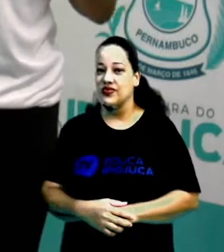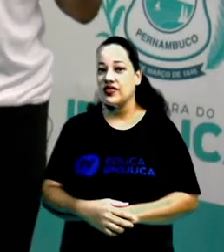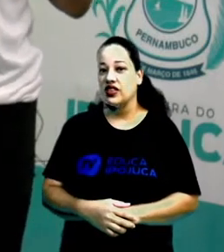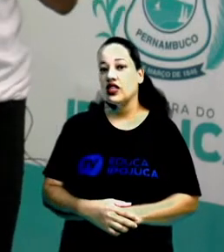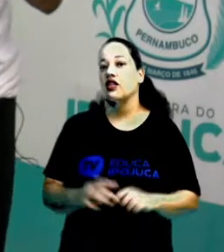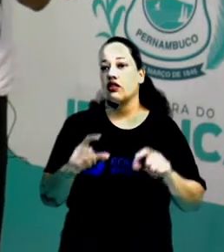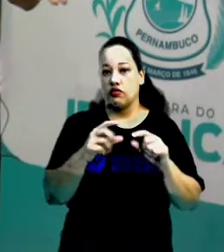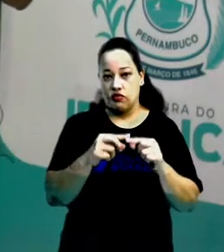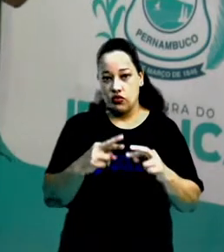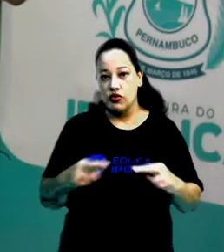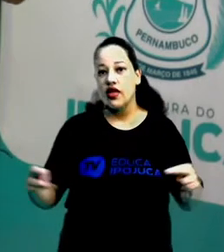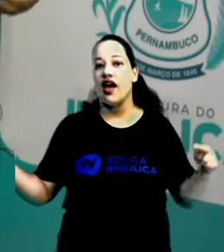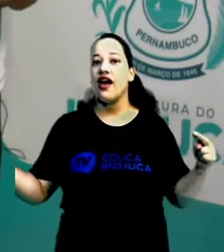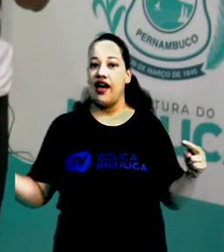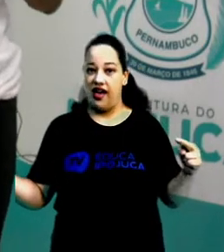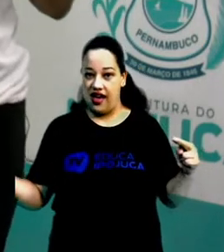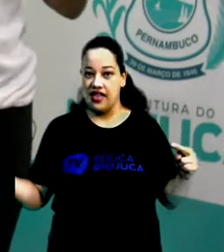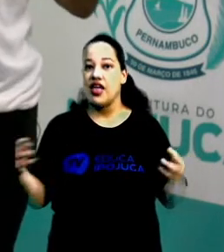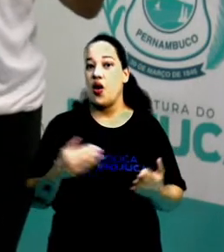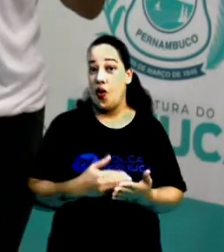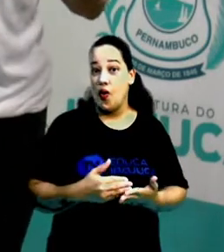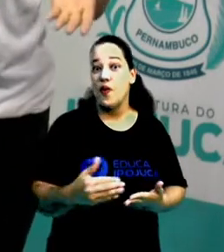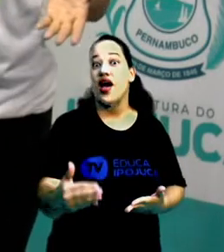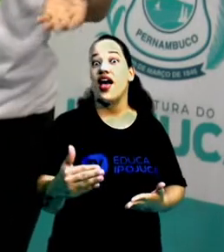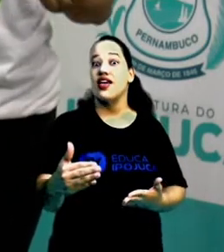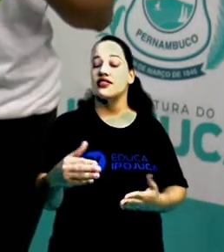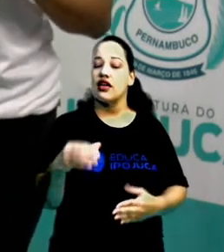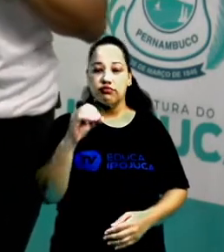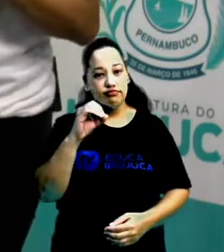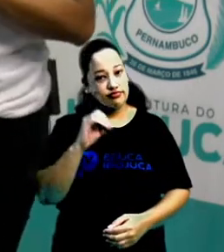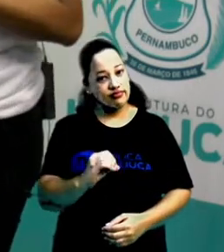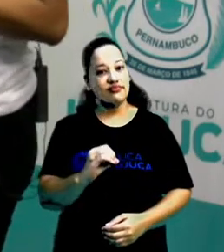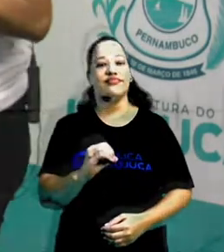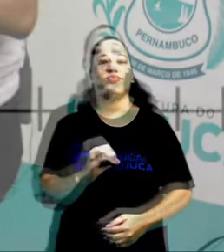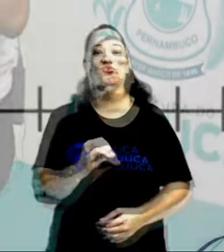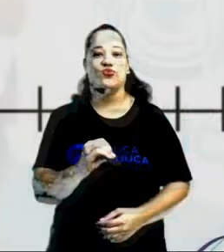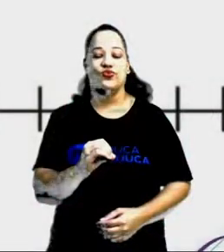Toda reta numérica começa com zero.